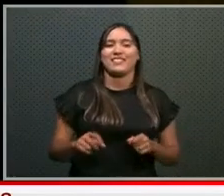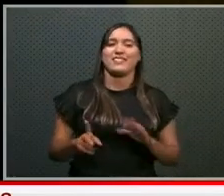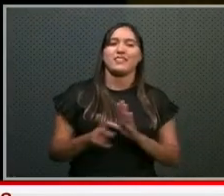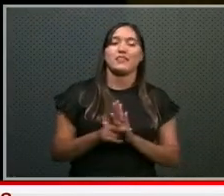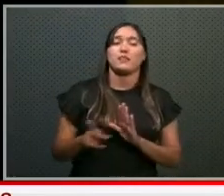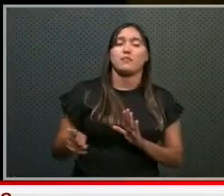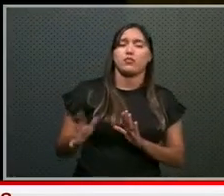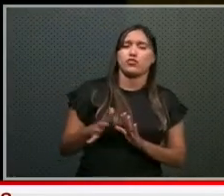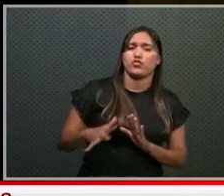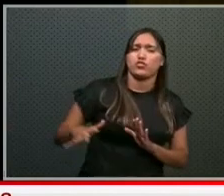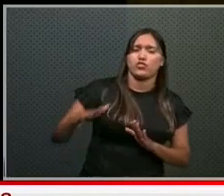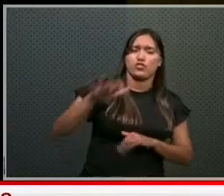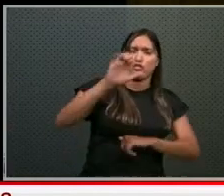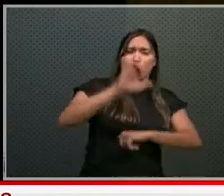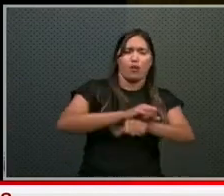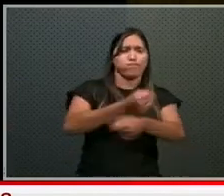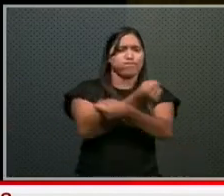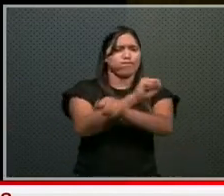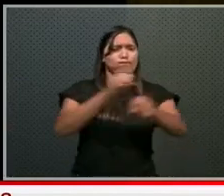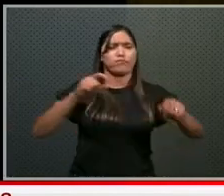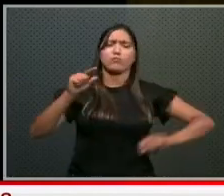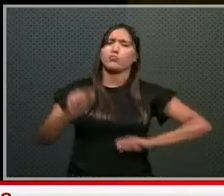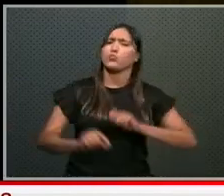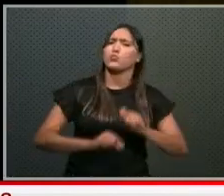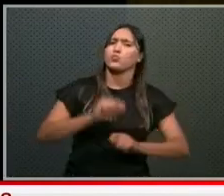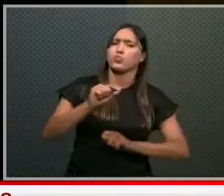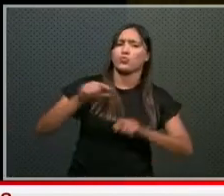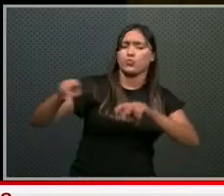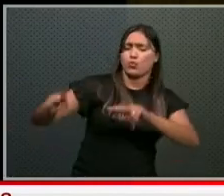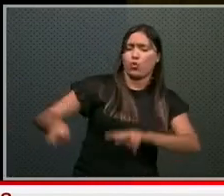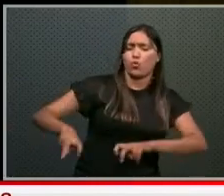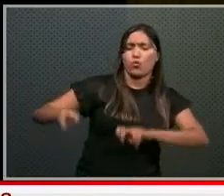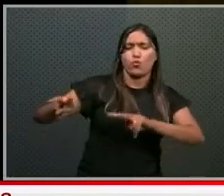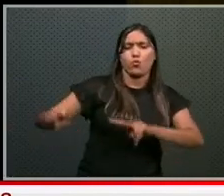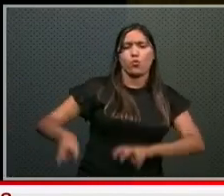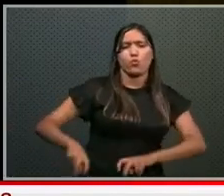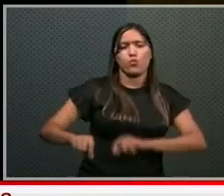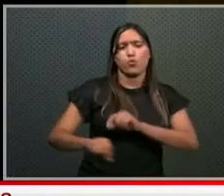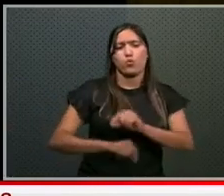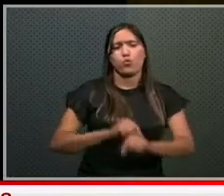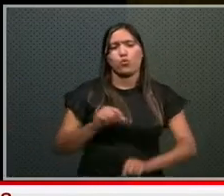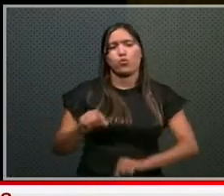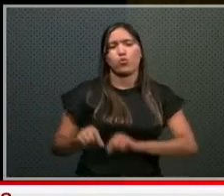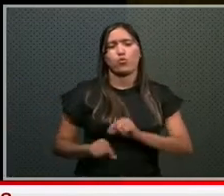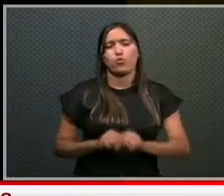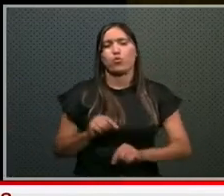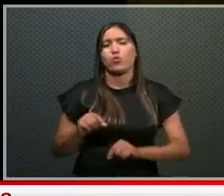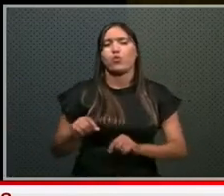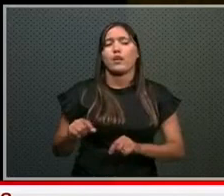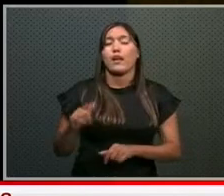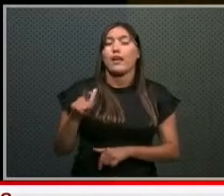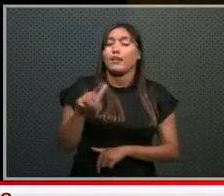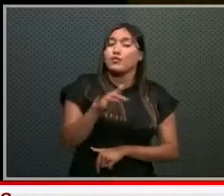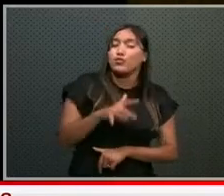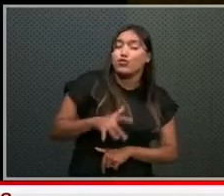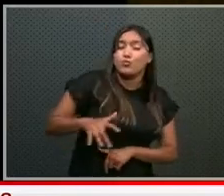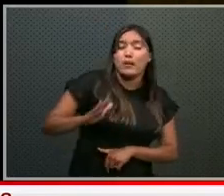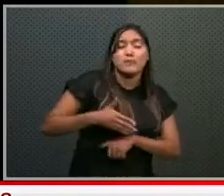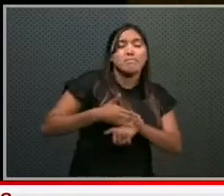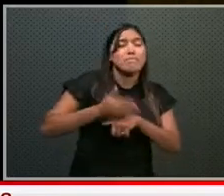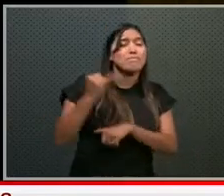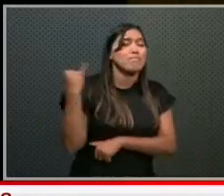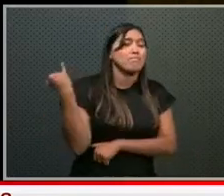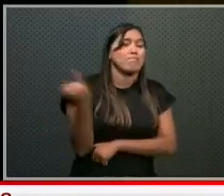Continental um estado que o rural é a máquina mais importante e mais